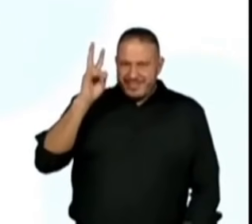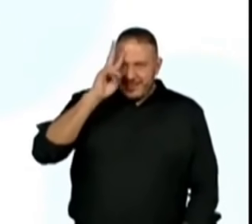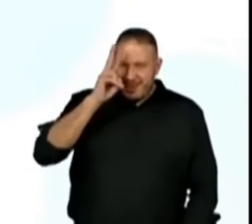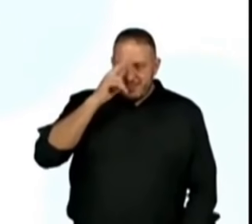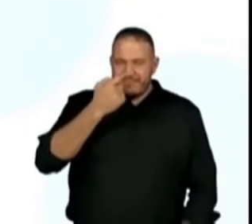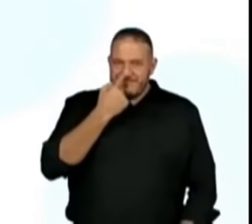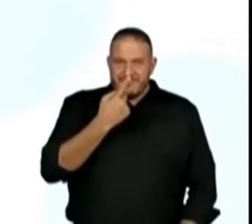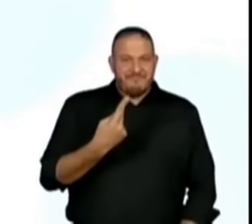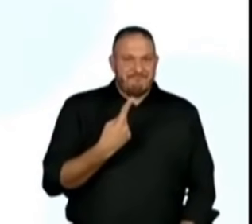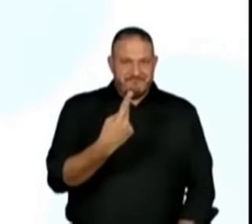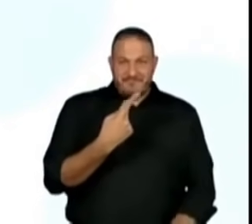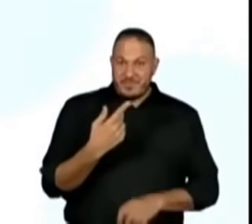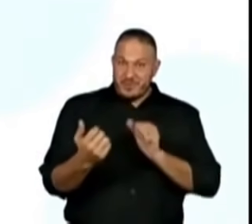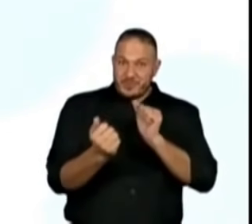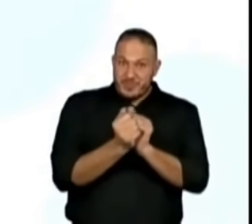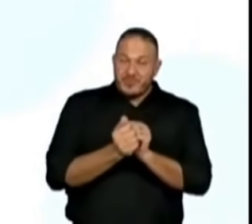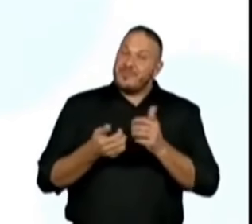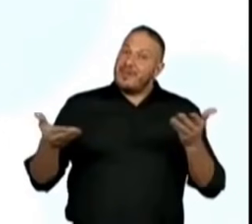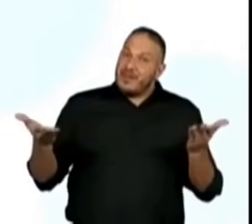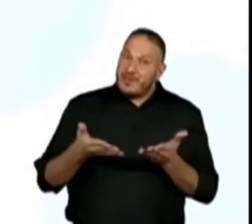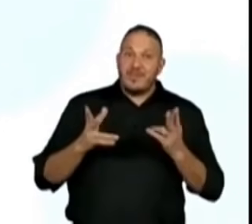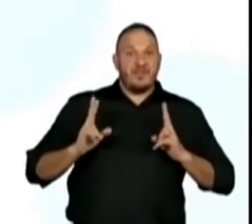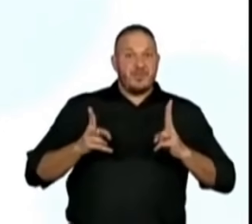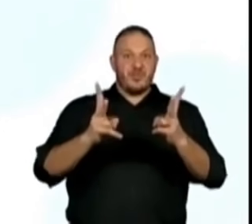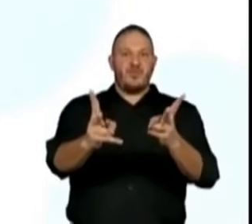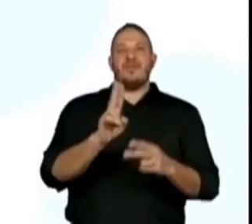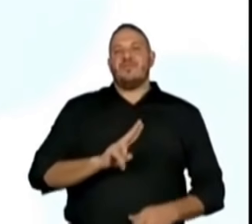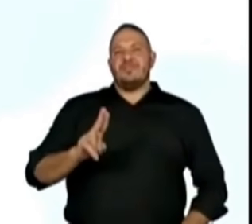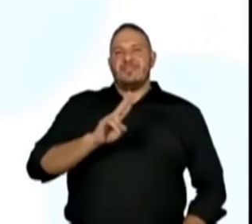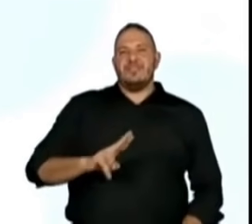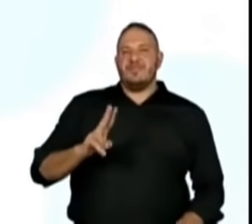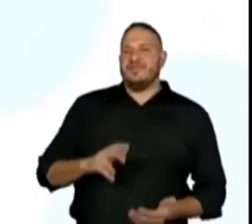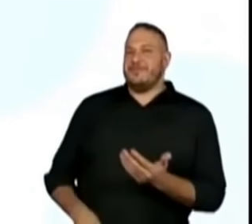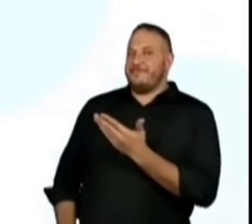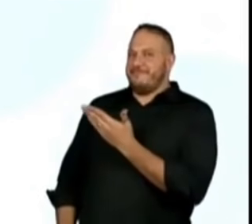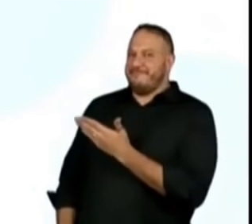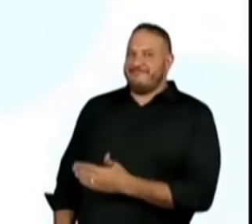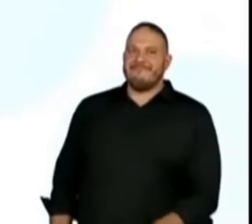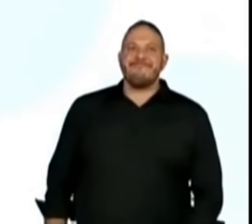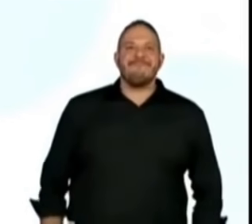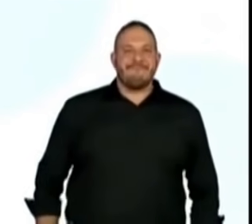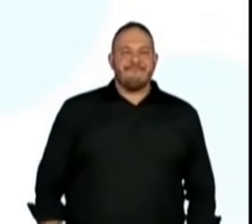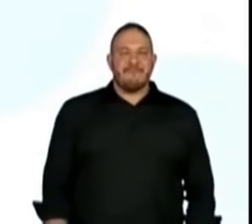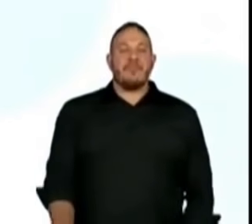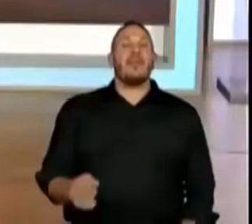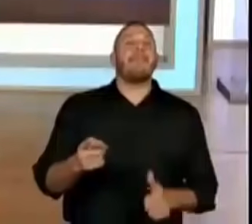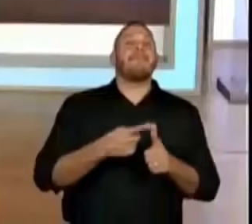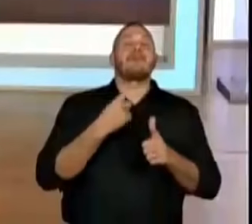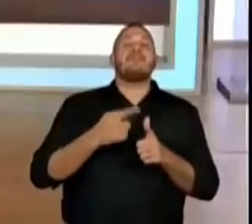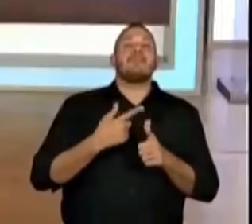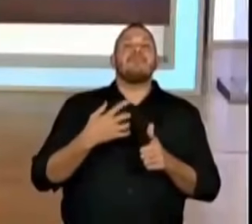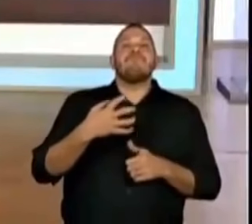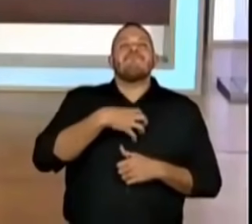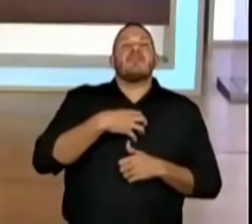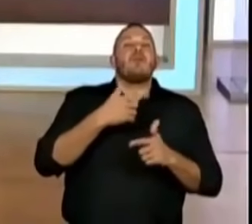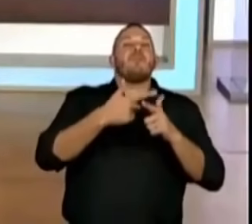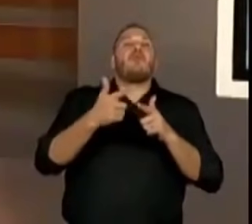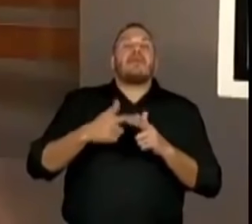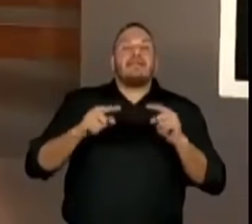sexta-feira junto comigo? Então, a gente vai continuar utilizando ela, certo? Vou colocar aqui a nossa primeira situação, problema